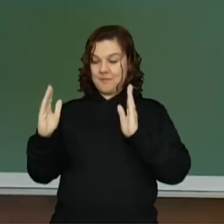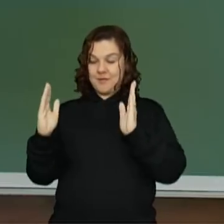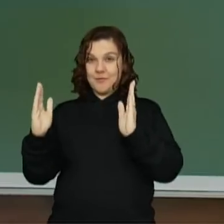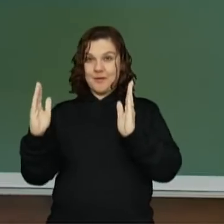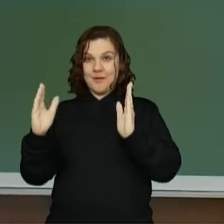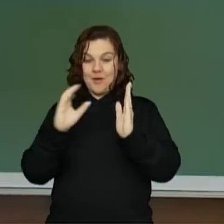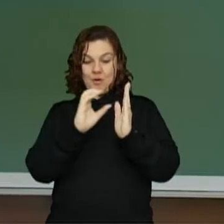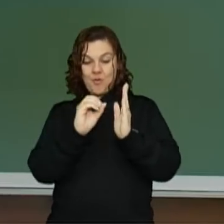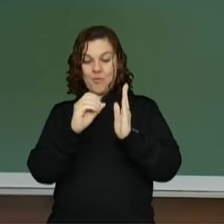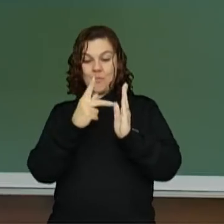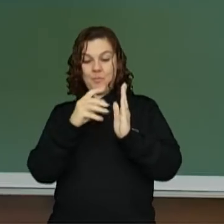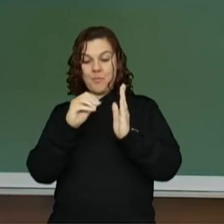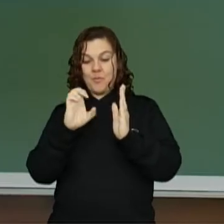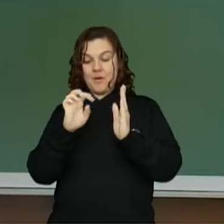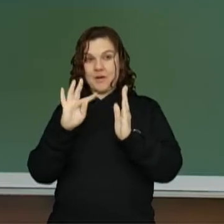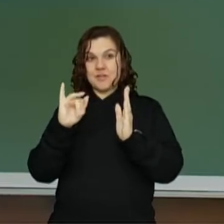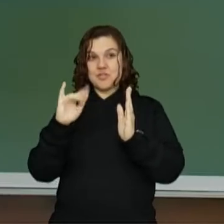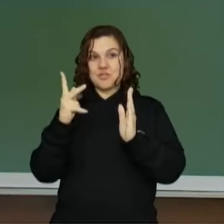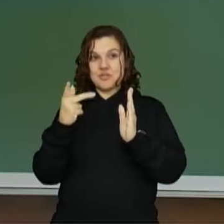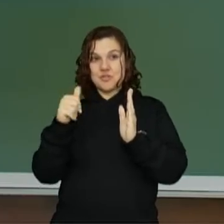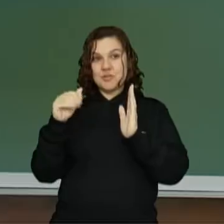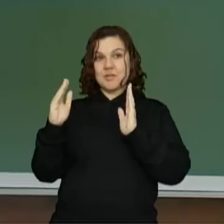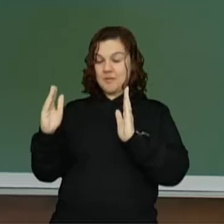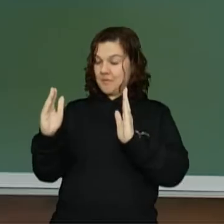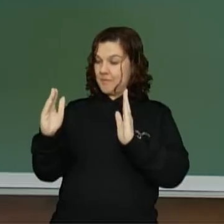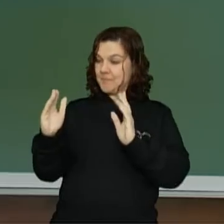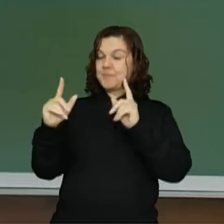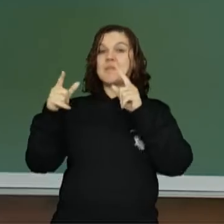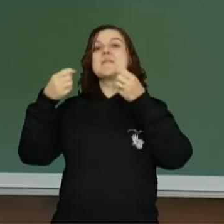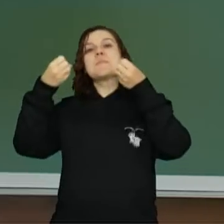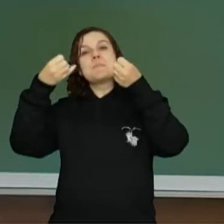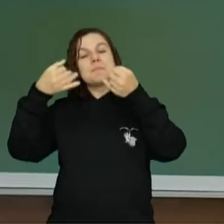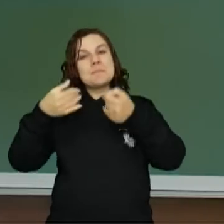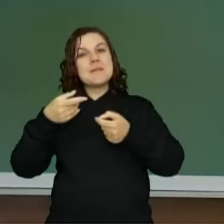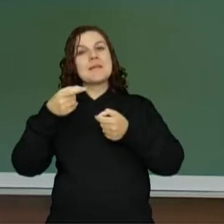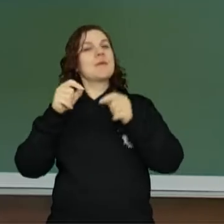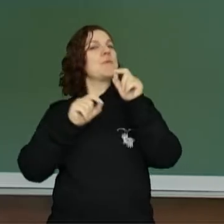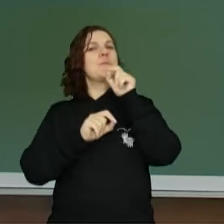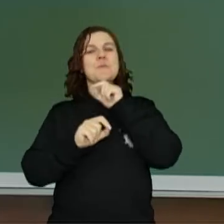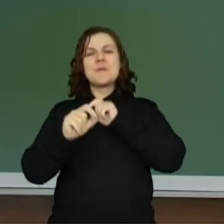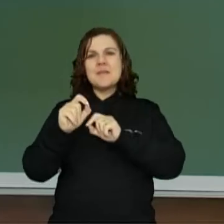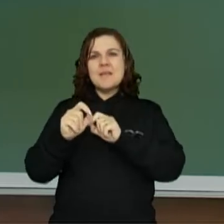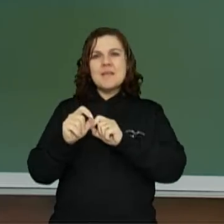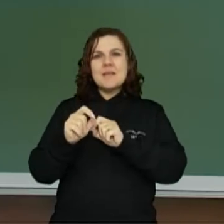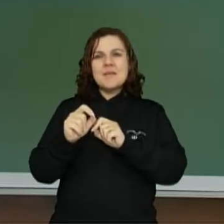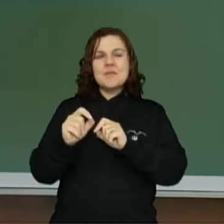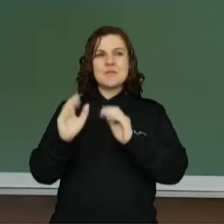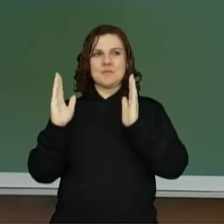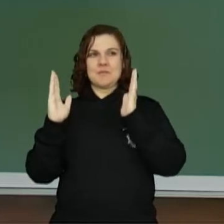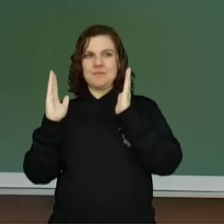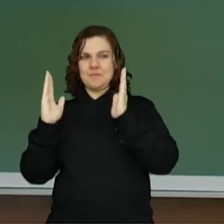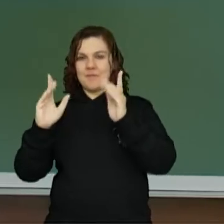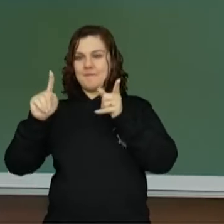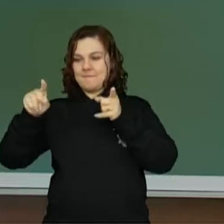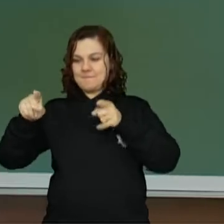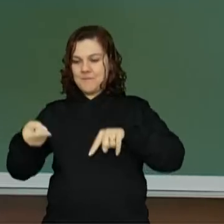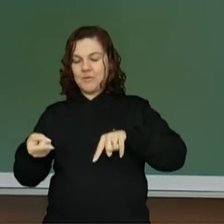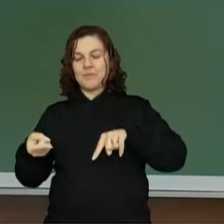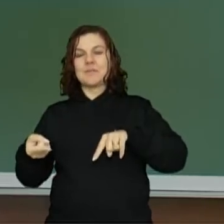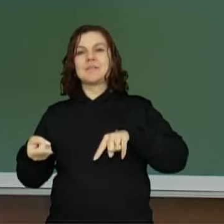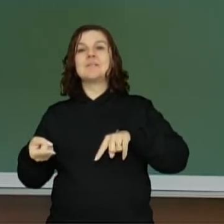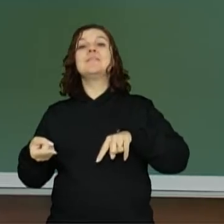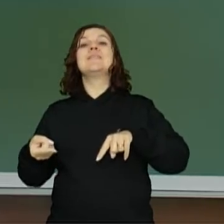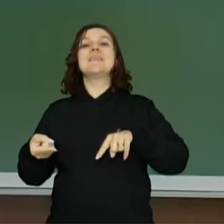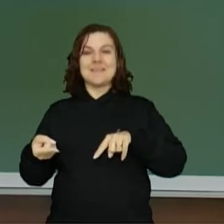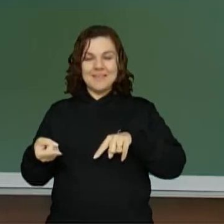o poetinha. Vocês perceberam que ali explicou por meio da vírgula?